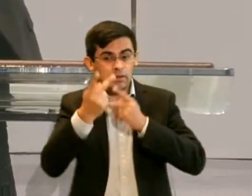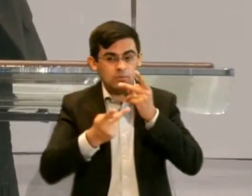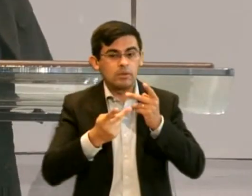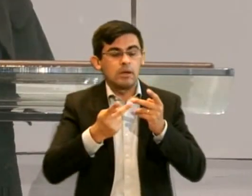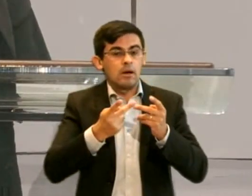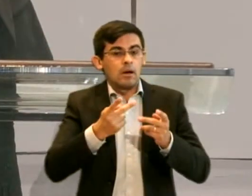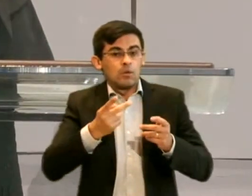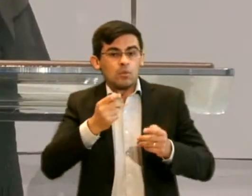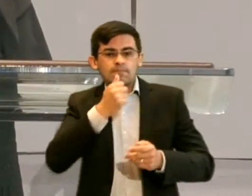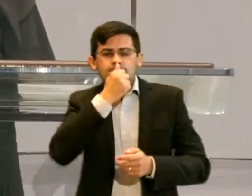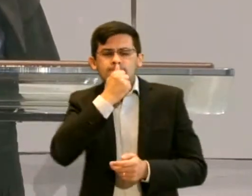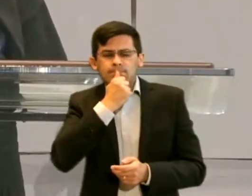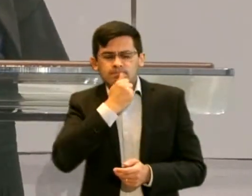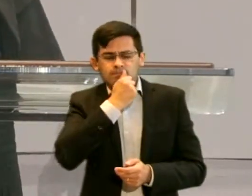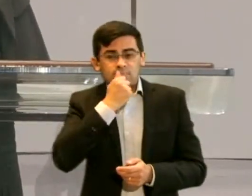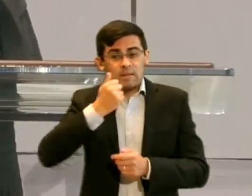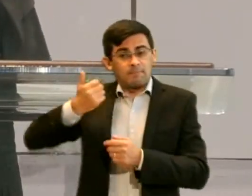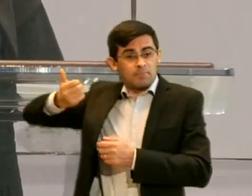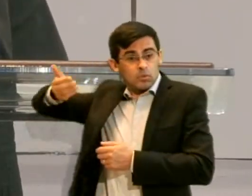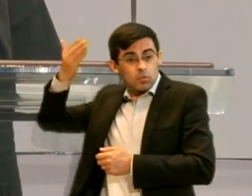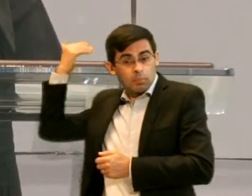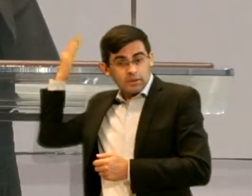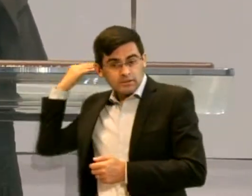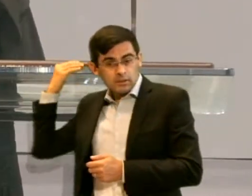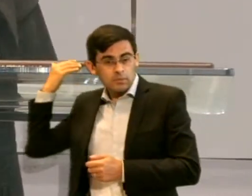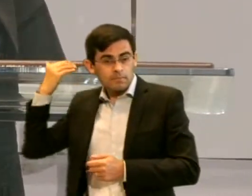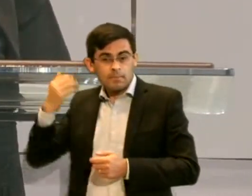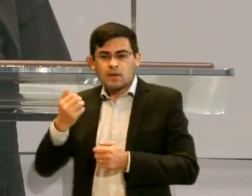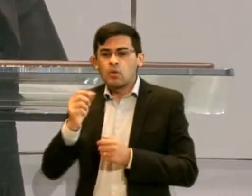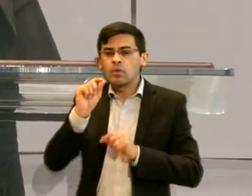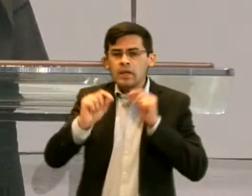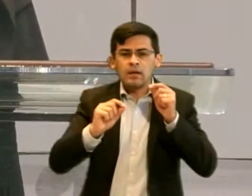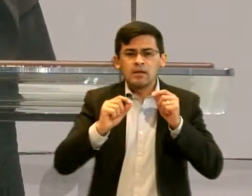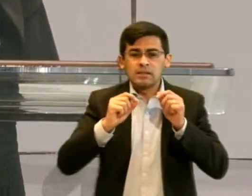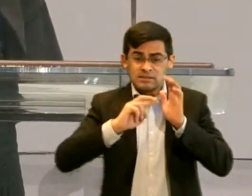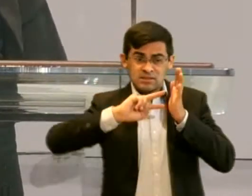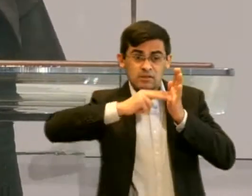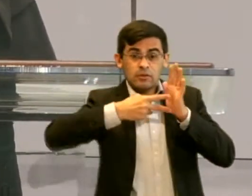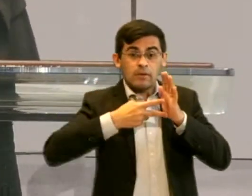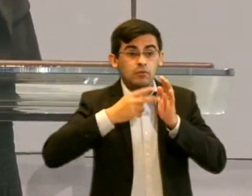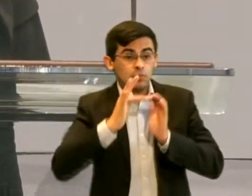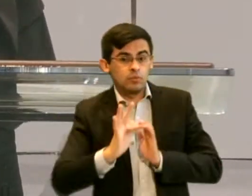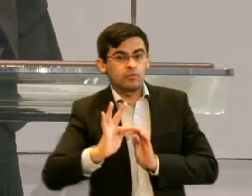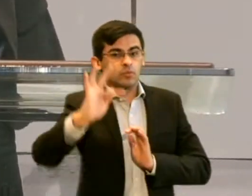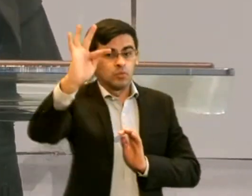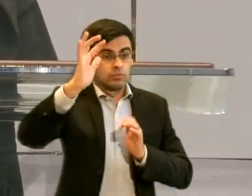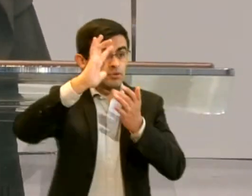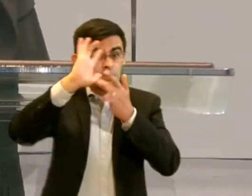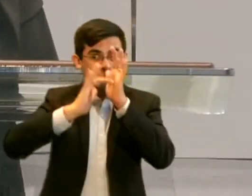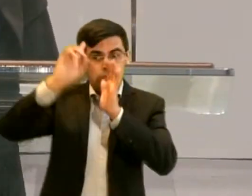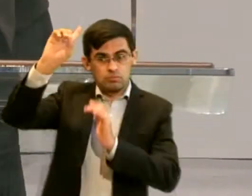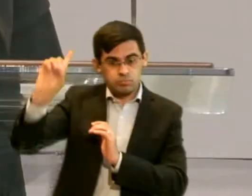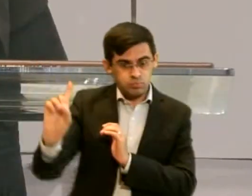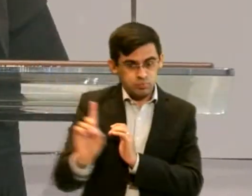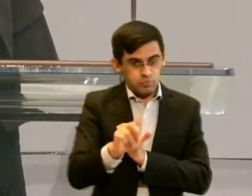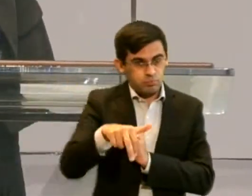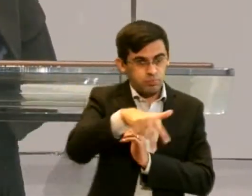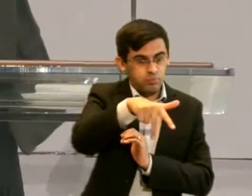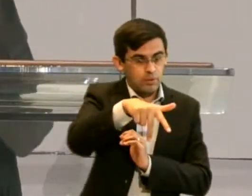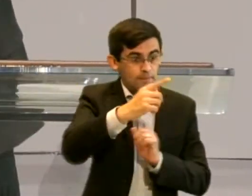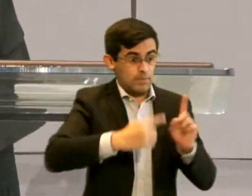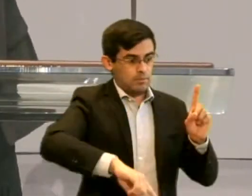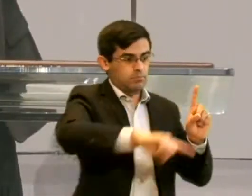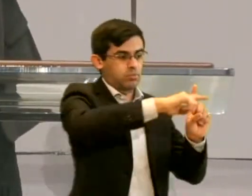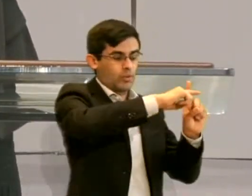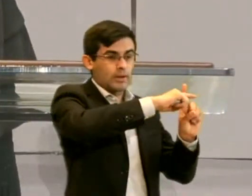falando que os sacrifícios do passado, nesse capítulo em Hebreus, eram apenas sombra do que estava por vir. E aí ele está falando de Jesus